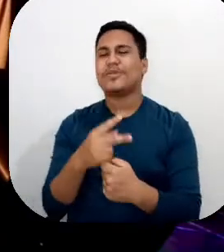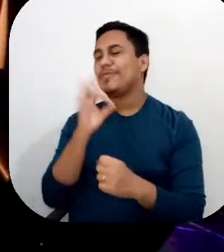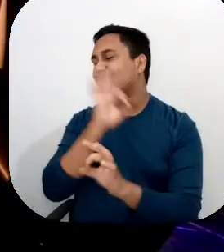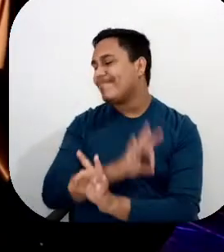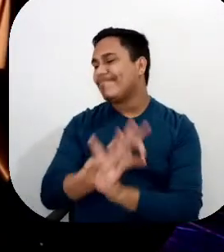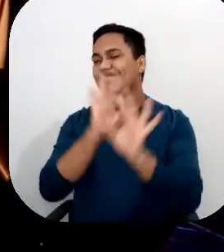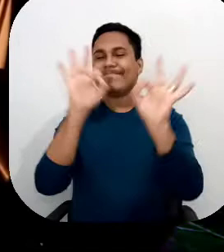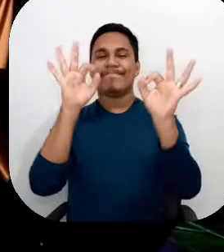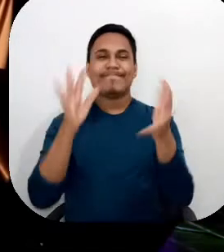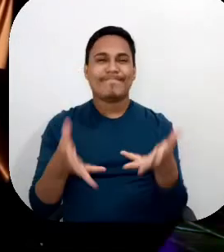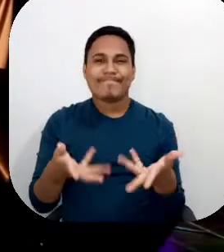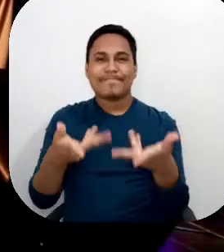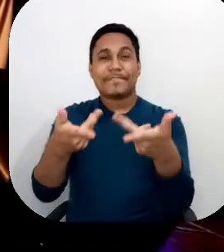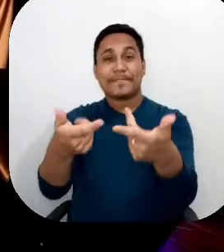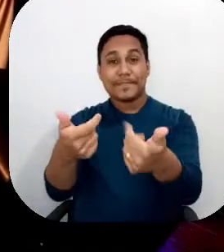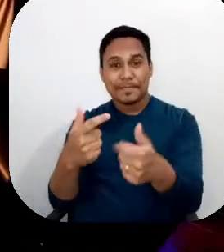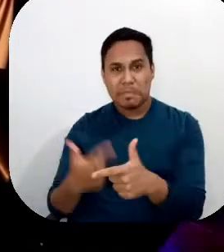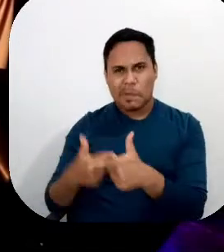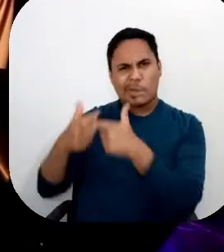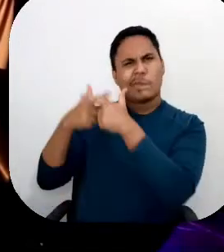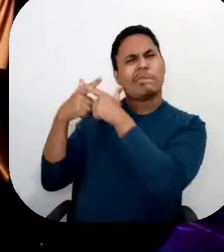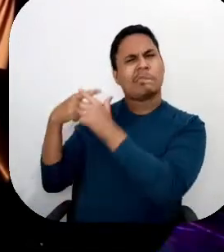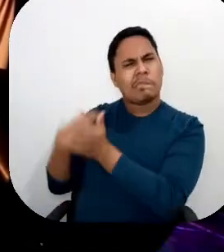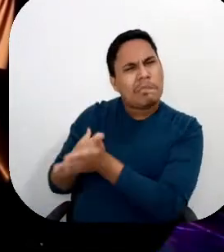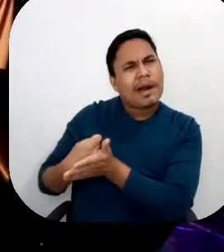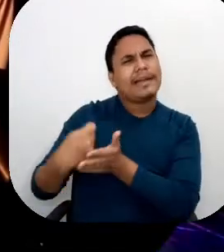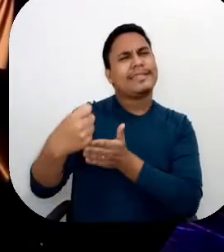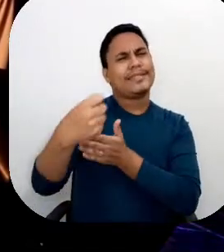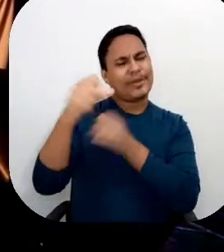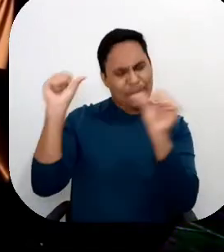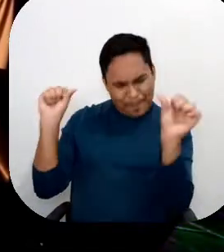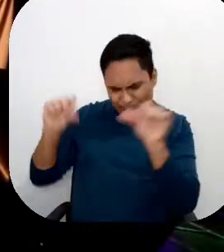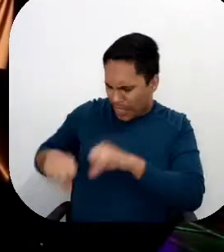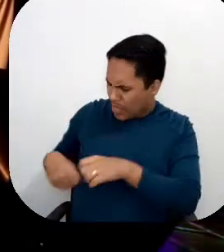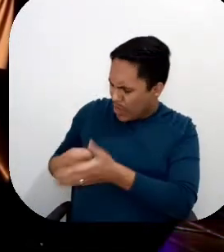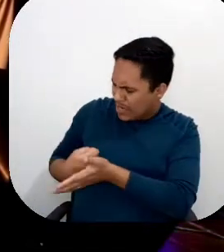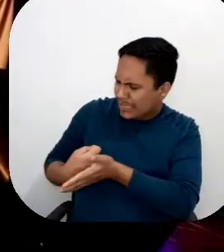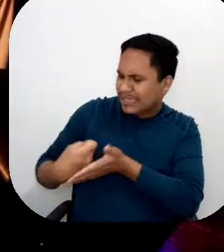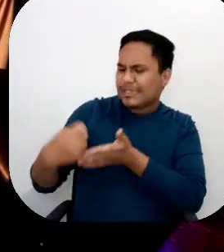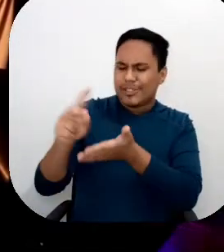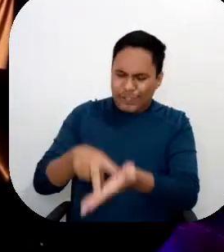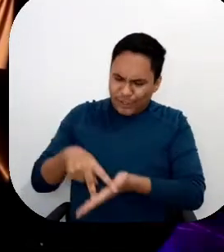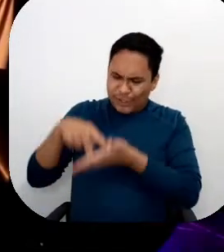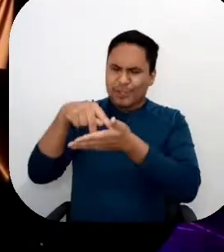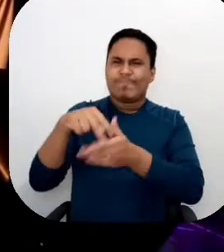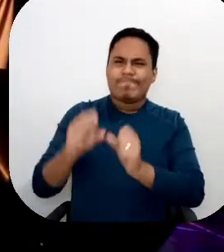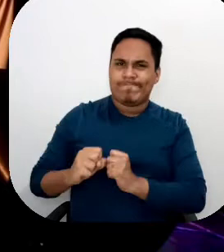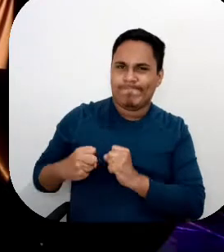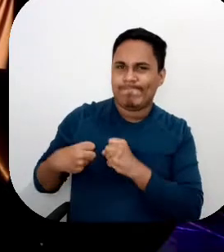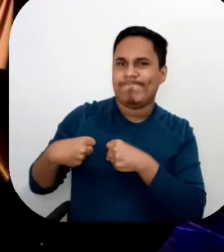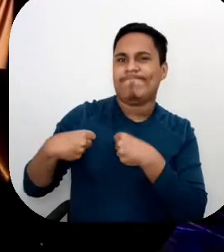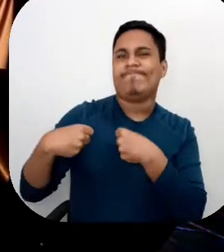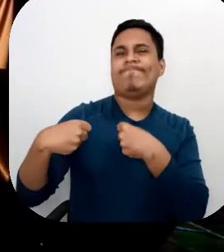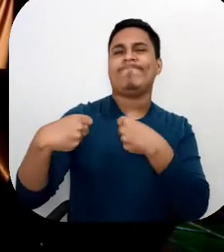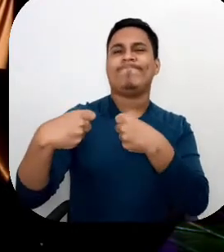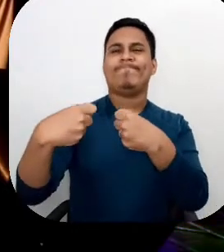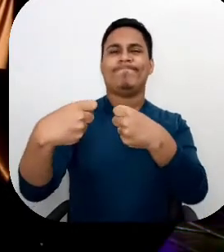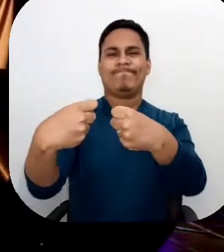bem, estamos bem. Lidamos com o pior, damos nosso